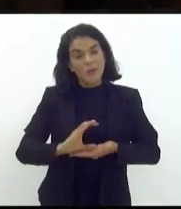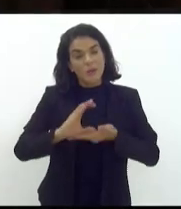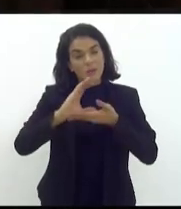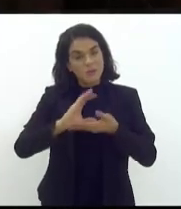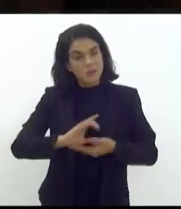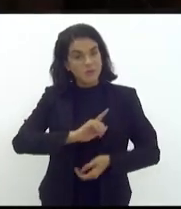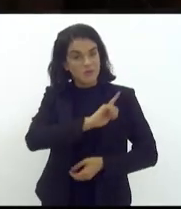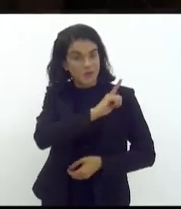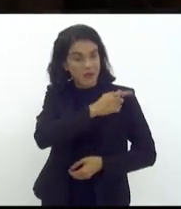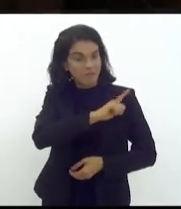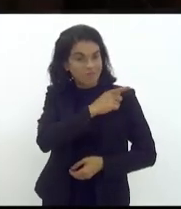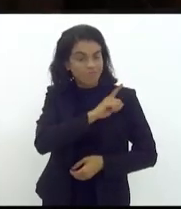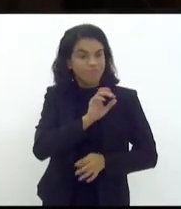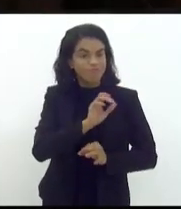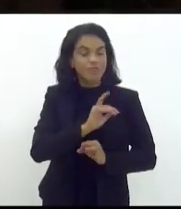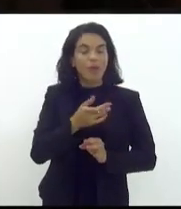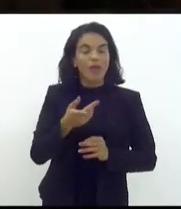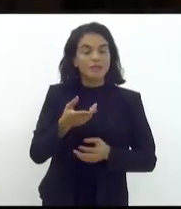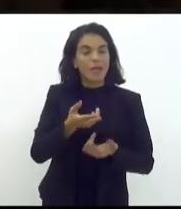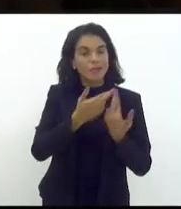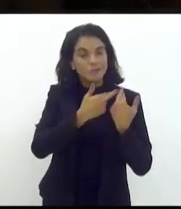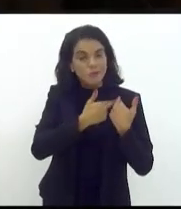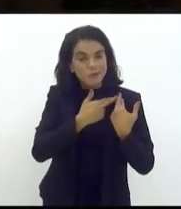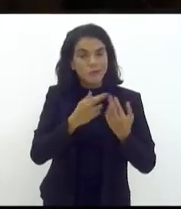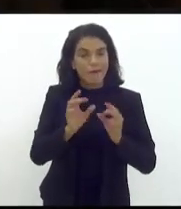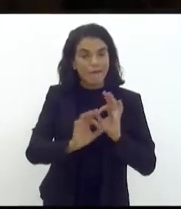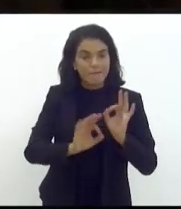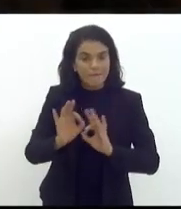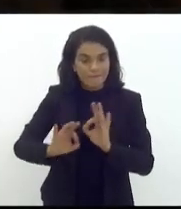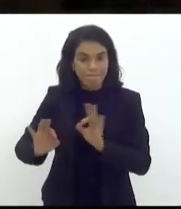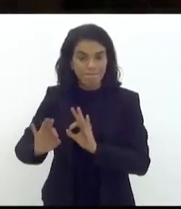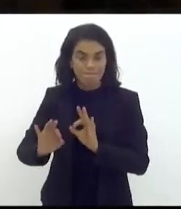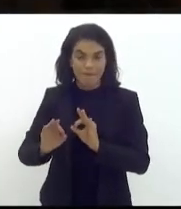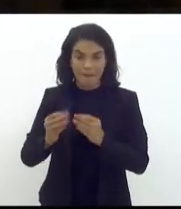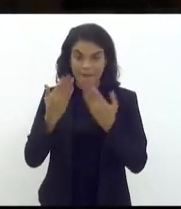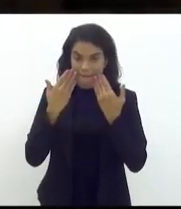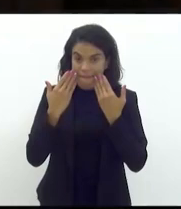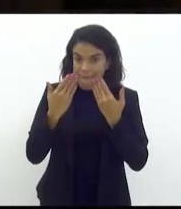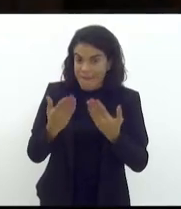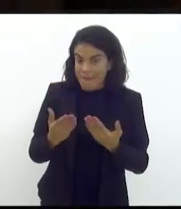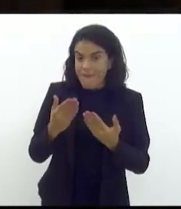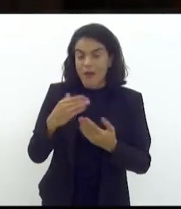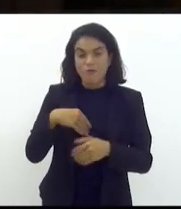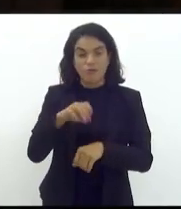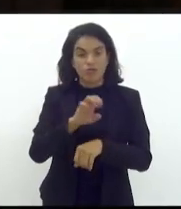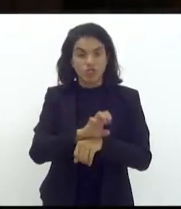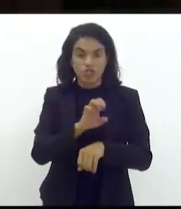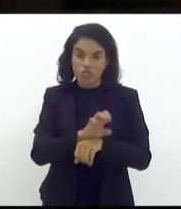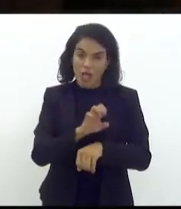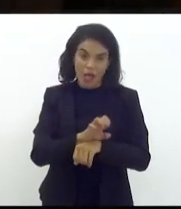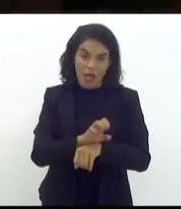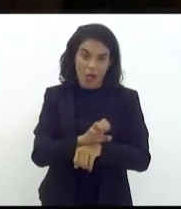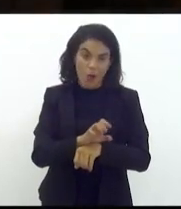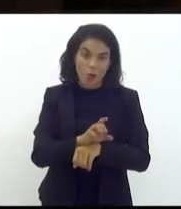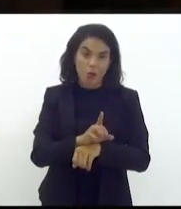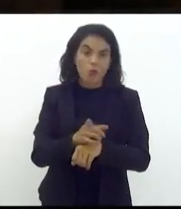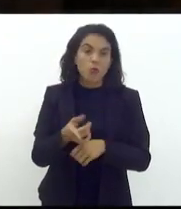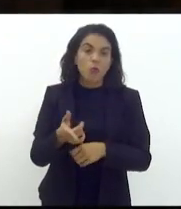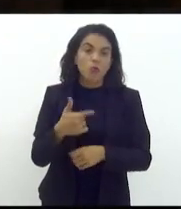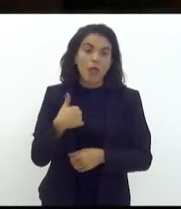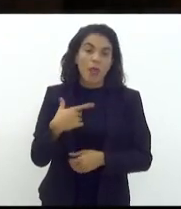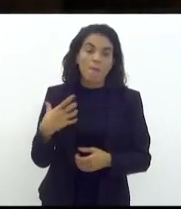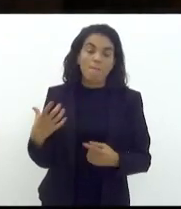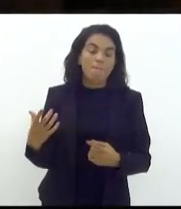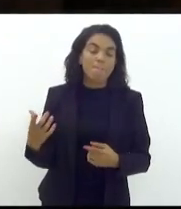a gestão do ibs de cara o estado não vai mais legislar sobre SMS